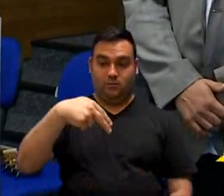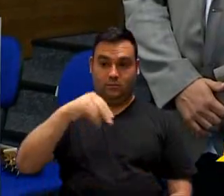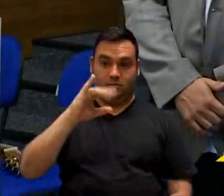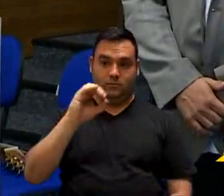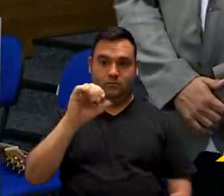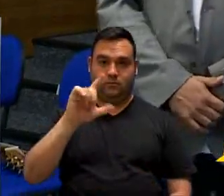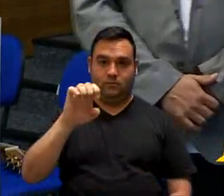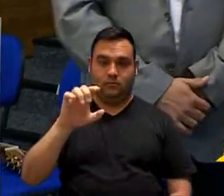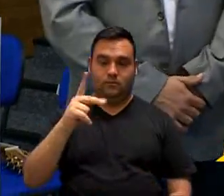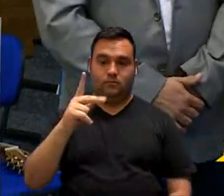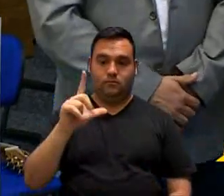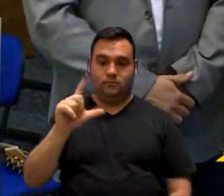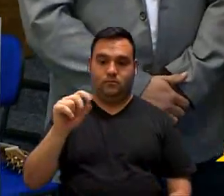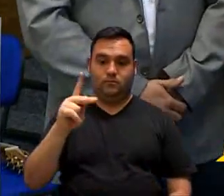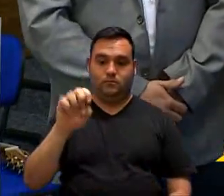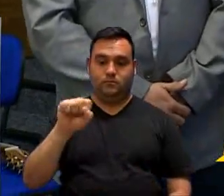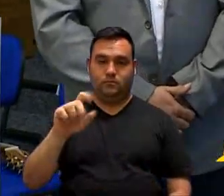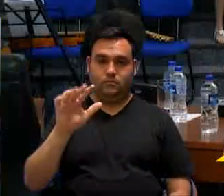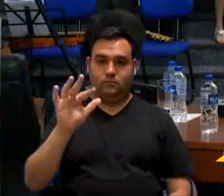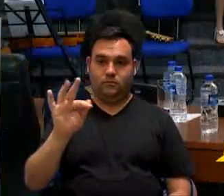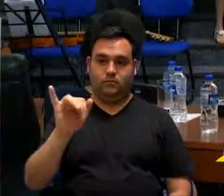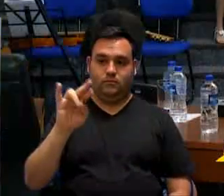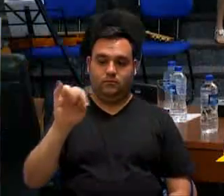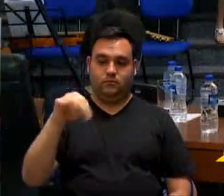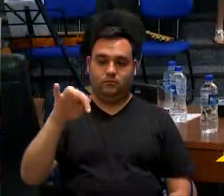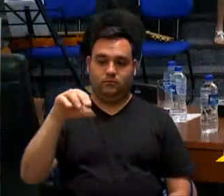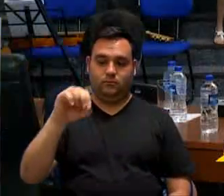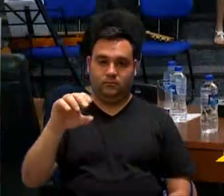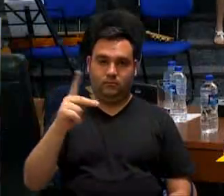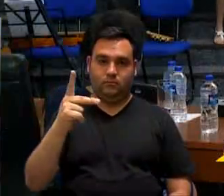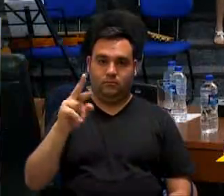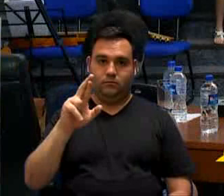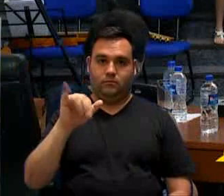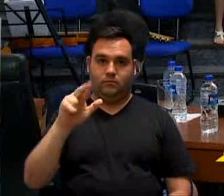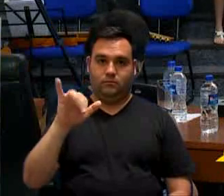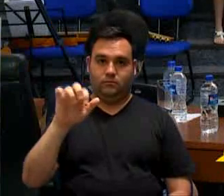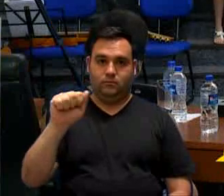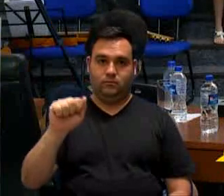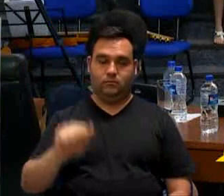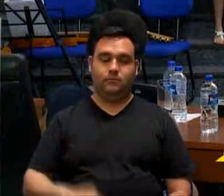Nicole Lopes Florentino Pereira.